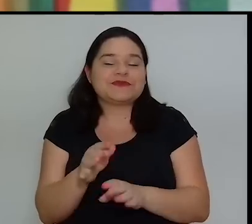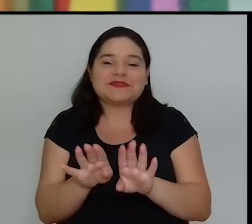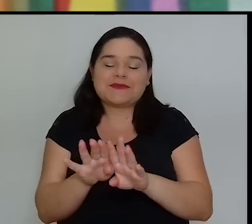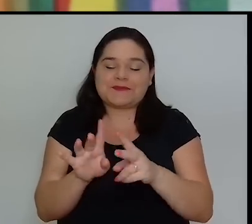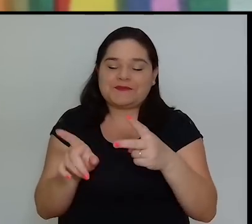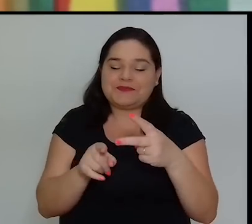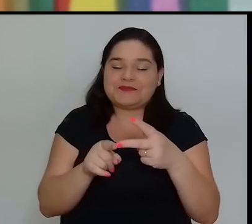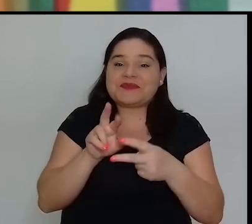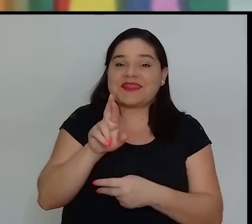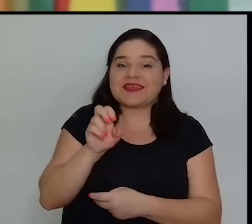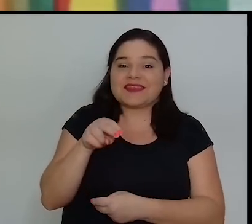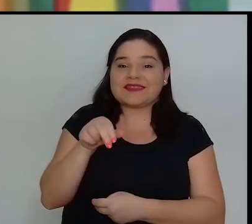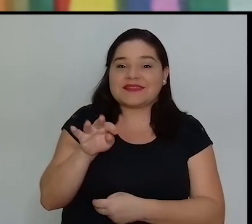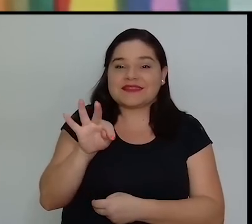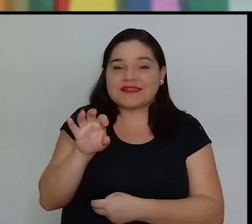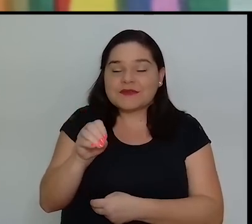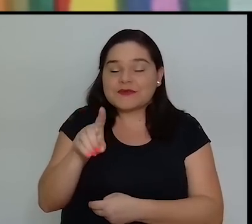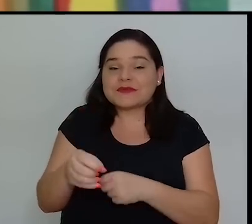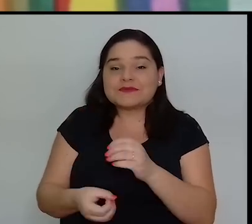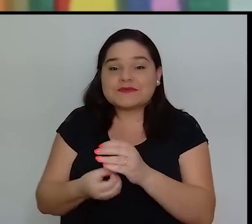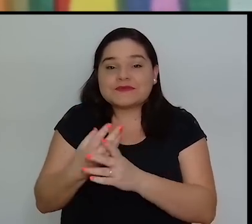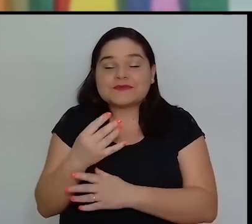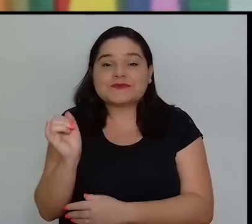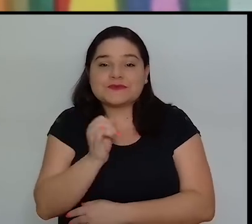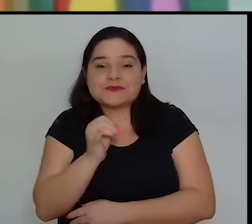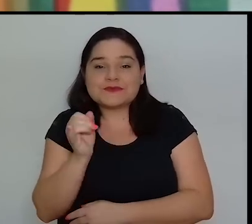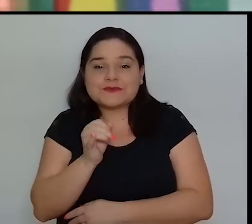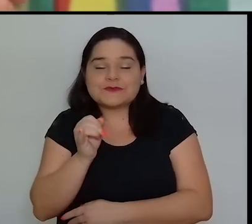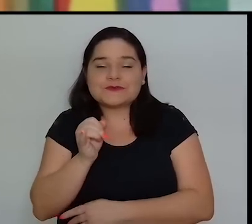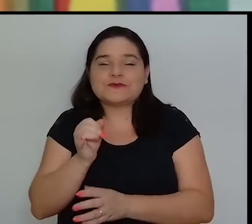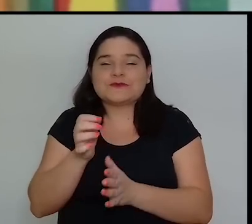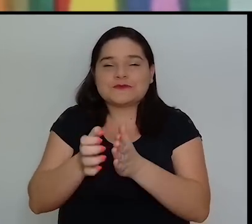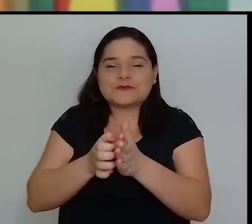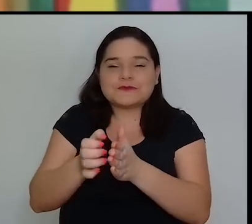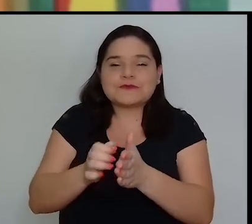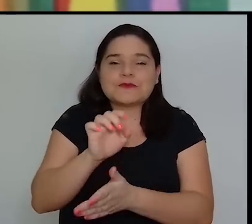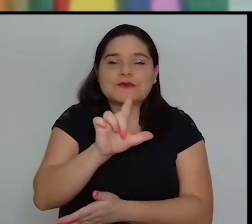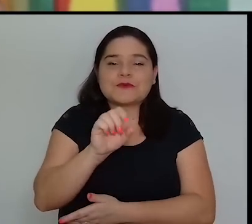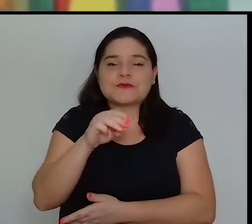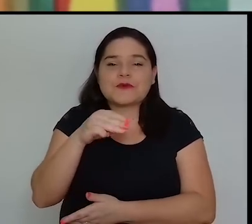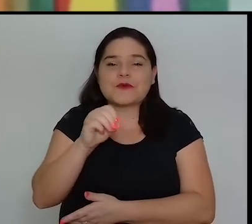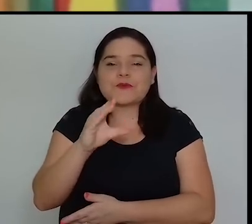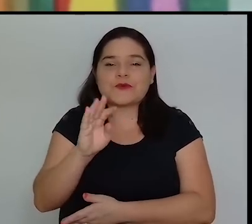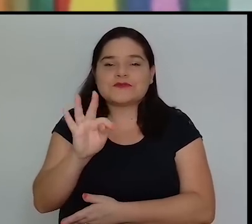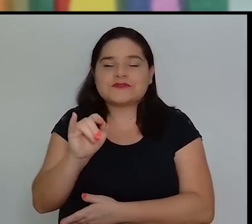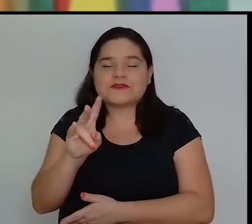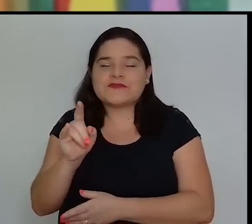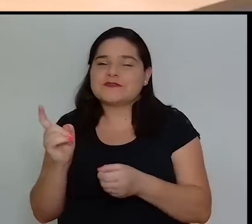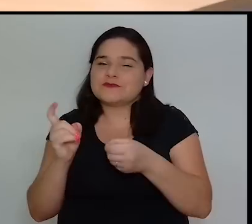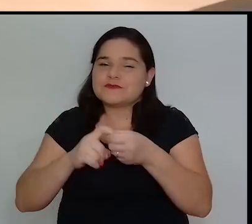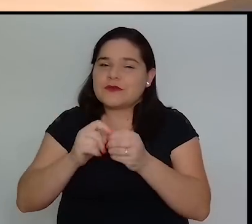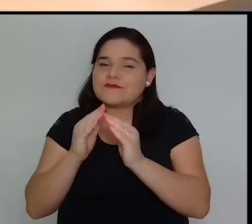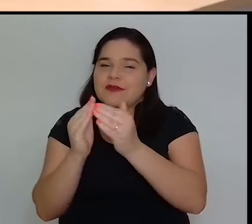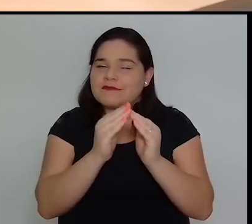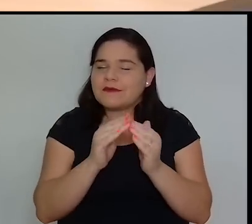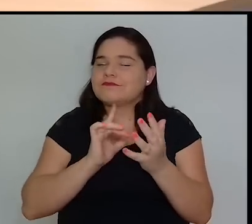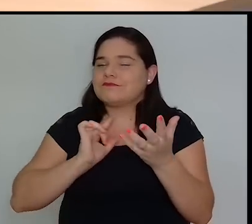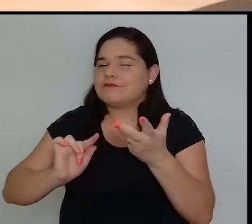Meireles que é fundador do Instituto locomotiva só ajuda da Favela Também Tem uma listinha